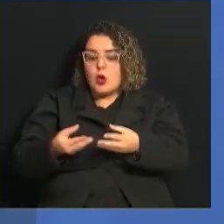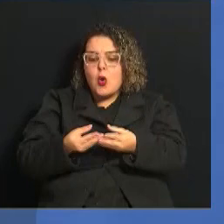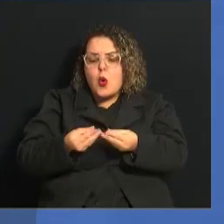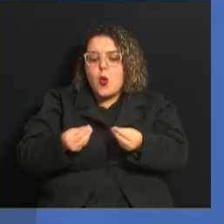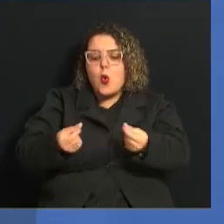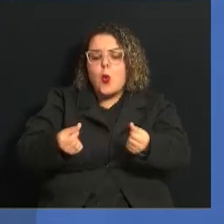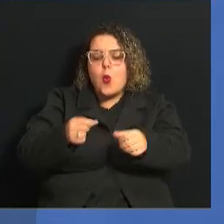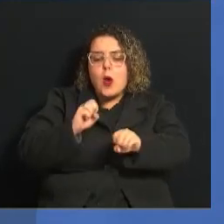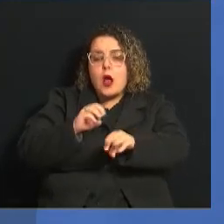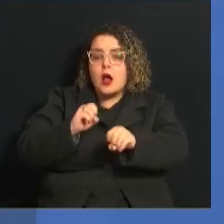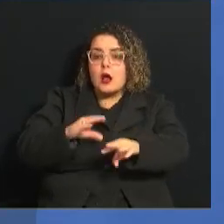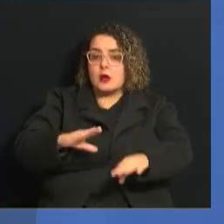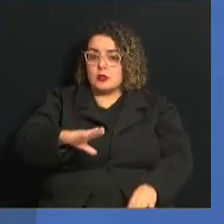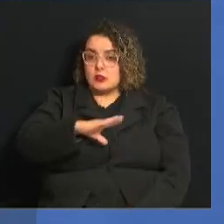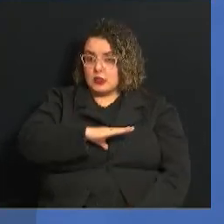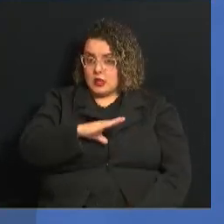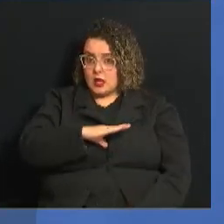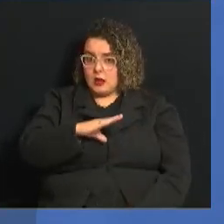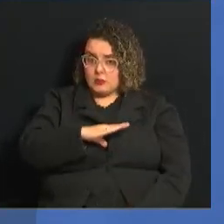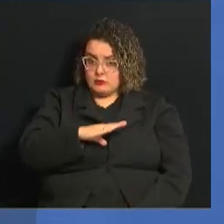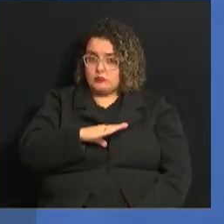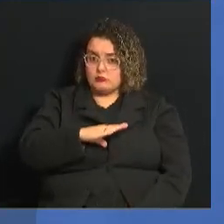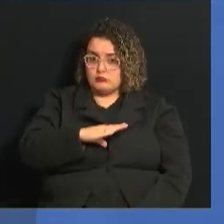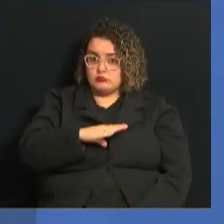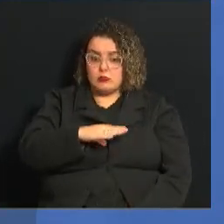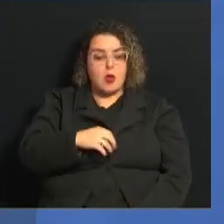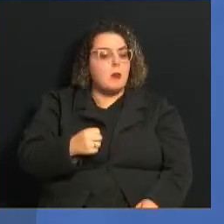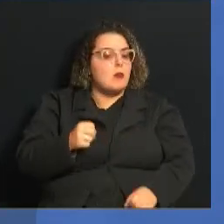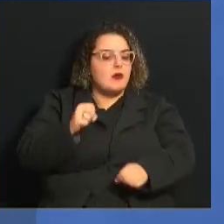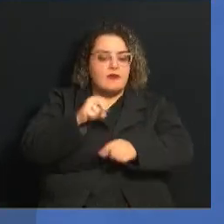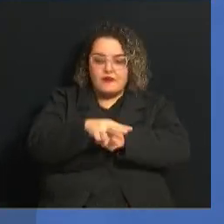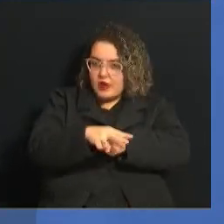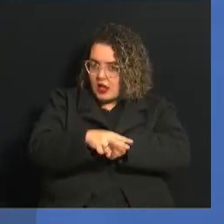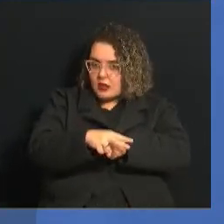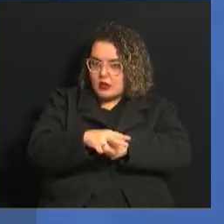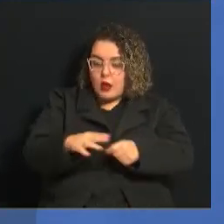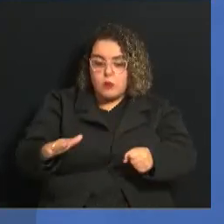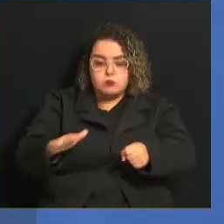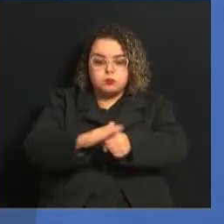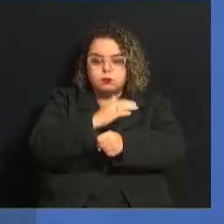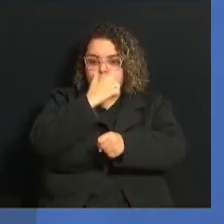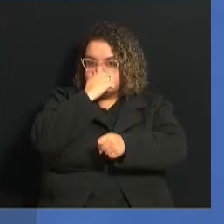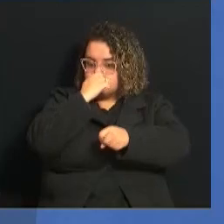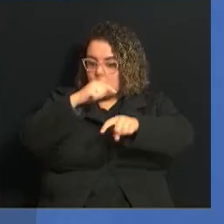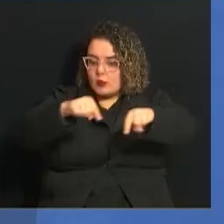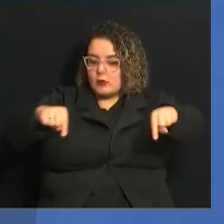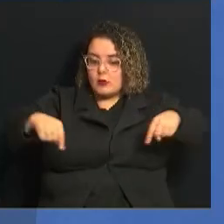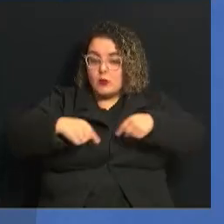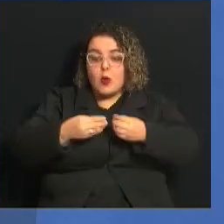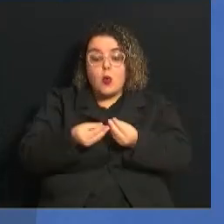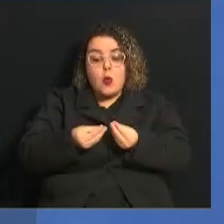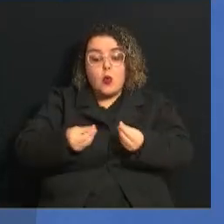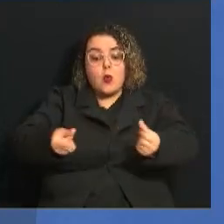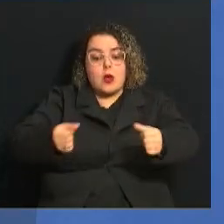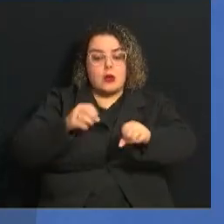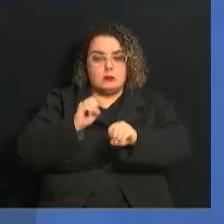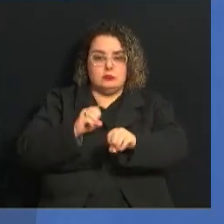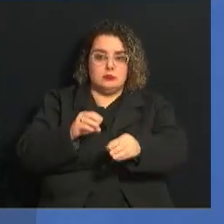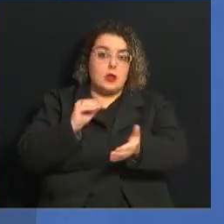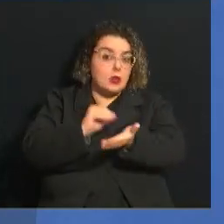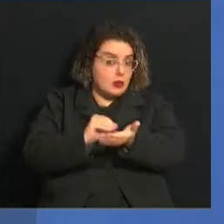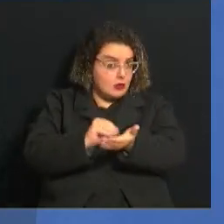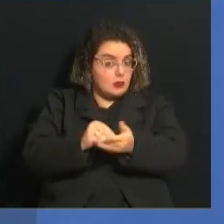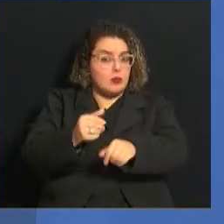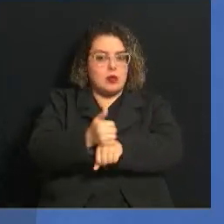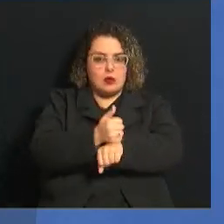da Educação Municipal oferta de vagas superlotação de salas qualidade do ensino EA falta de